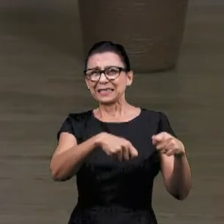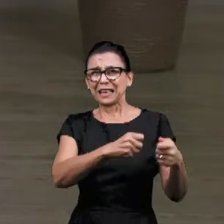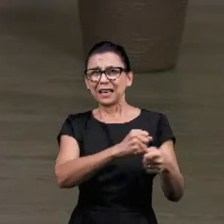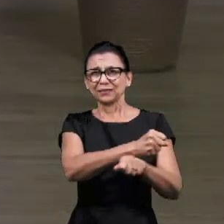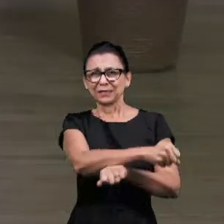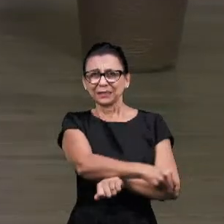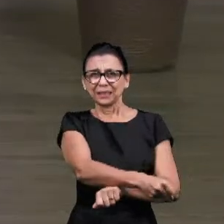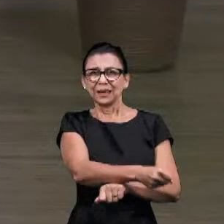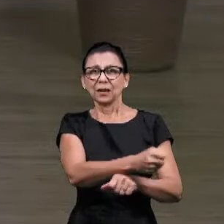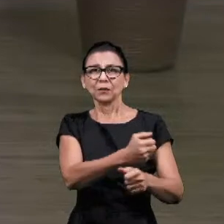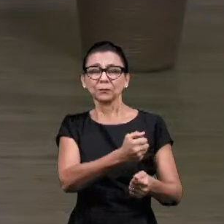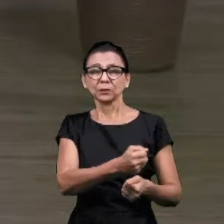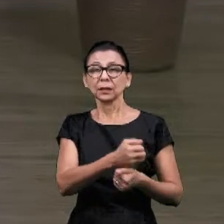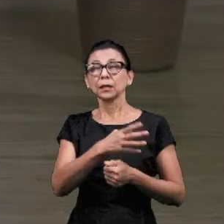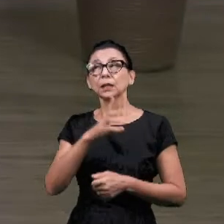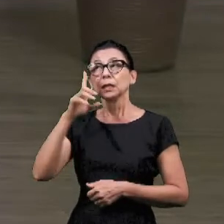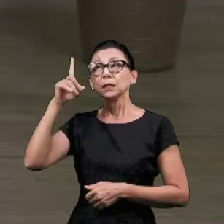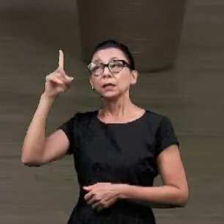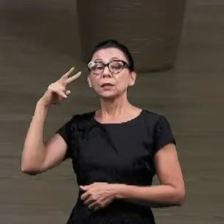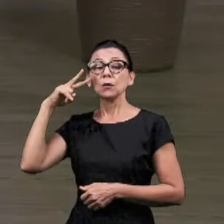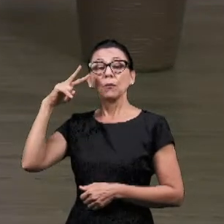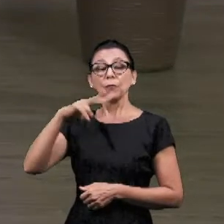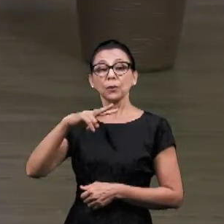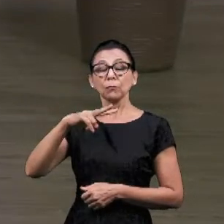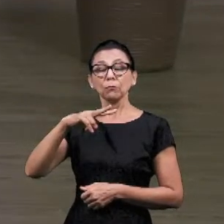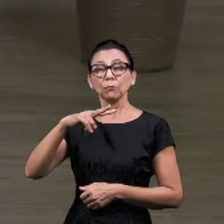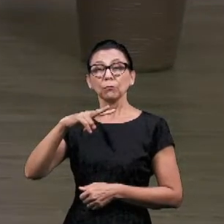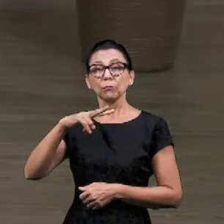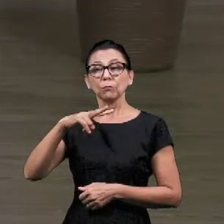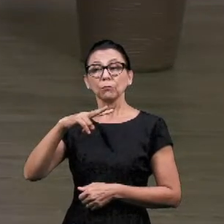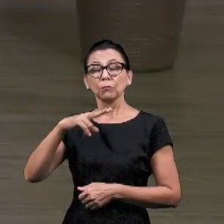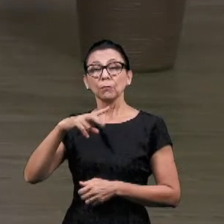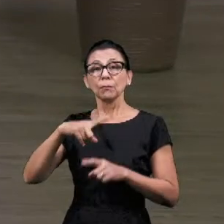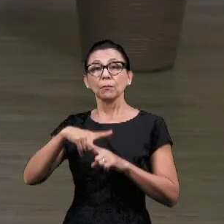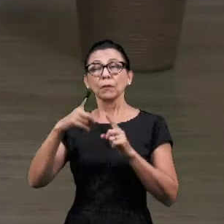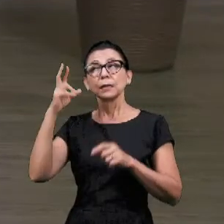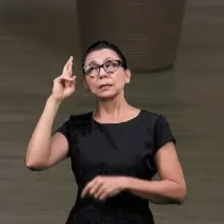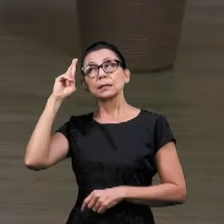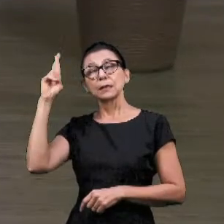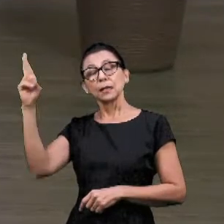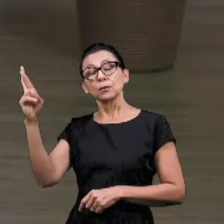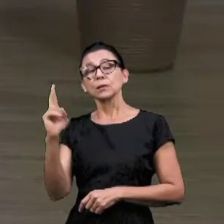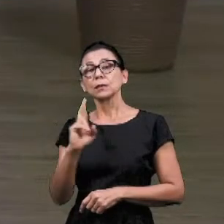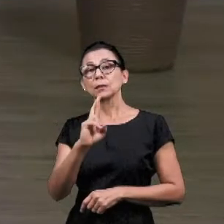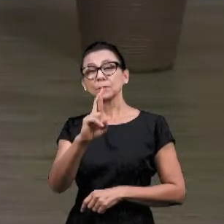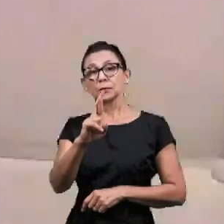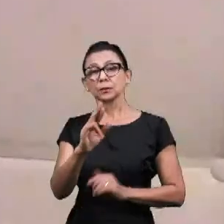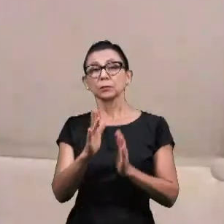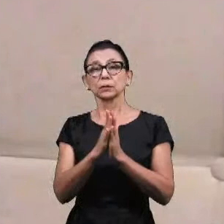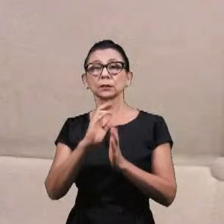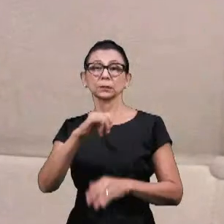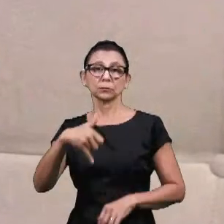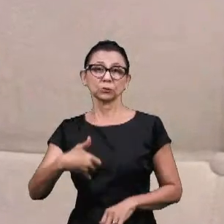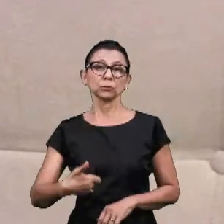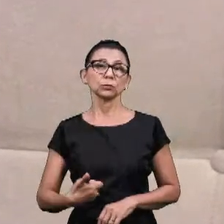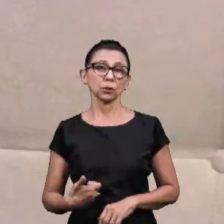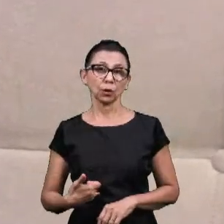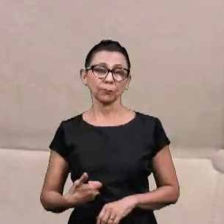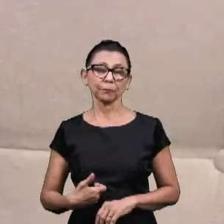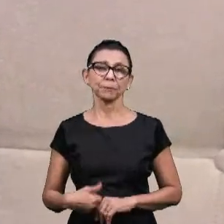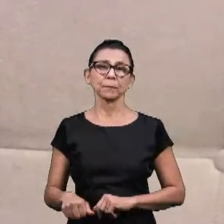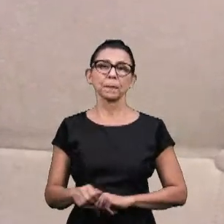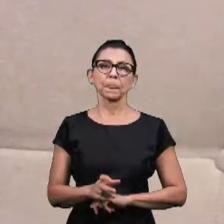A oração é um segredo do servo. Eu sempre falo que a oração é o combustível para a nossa caminhada. E ela aumenta a